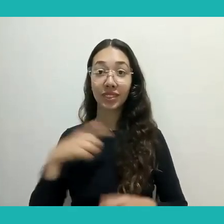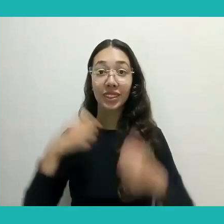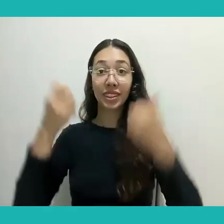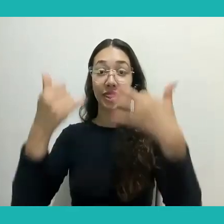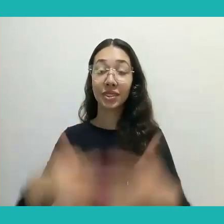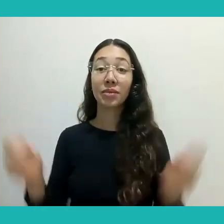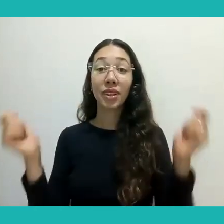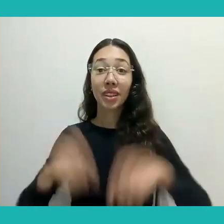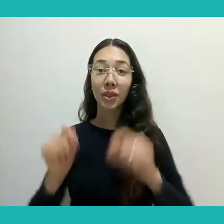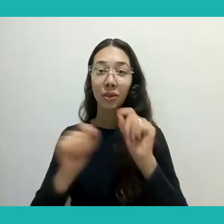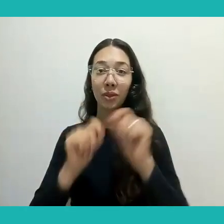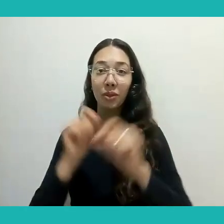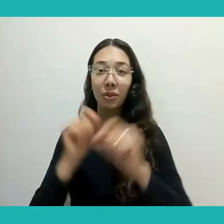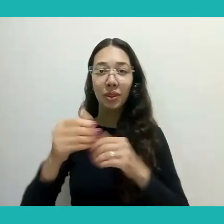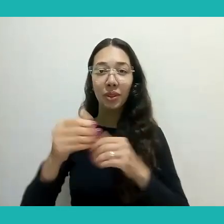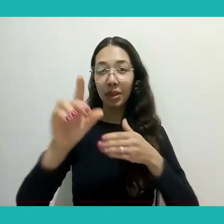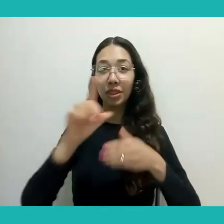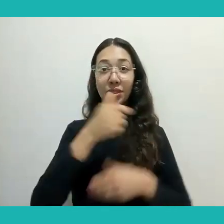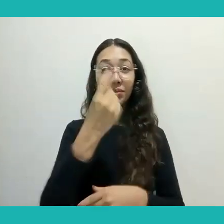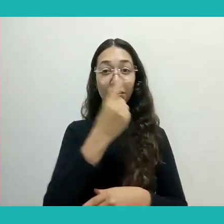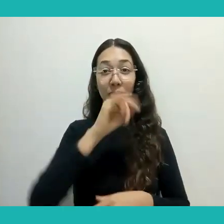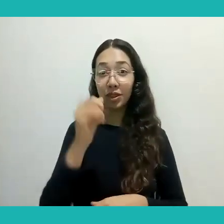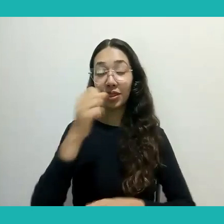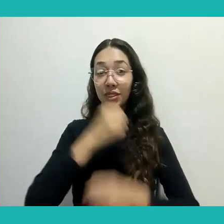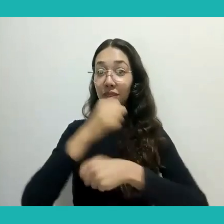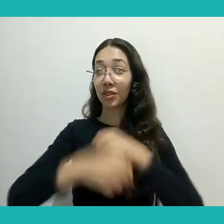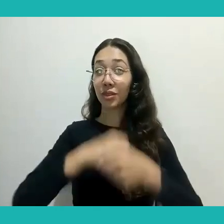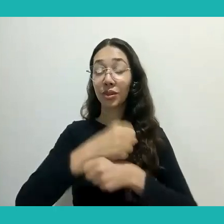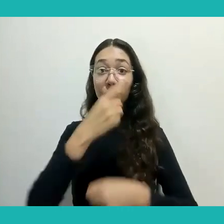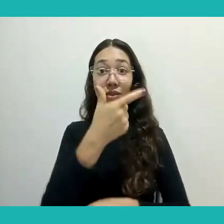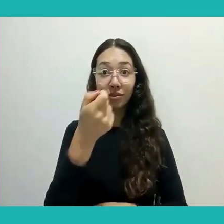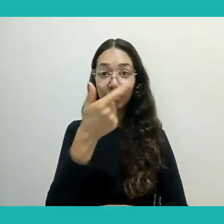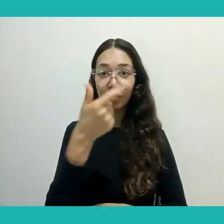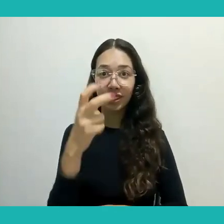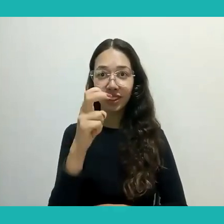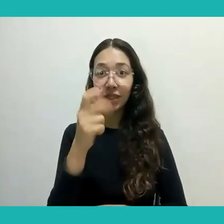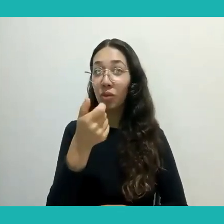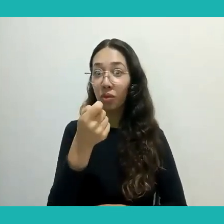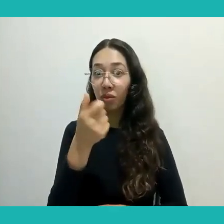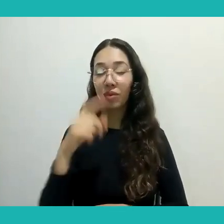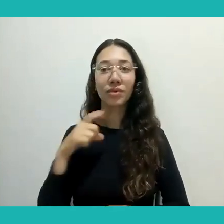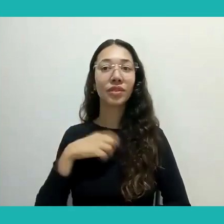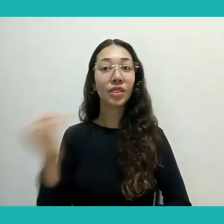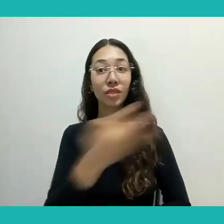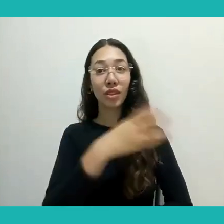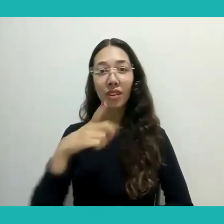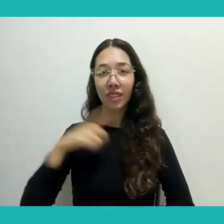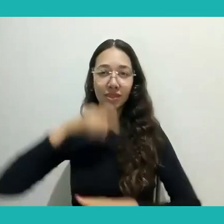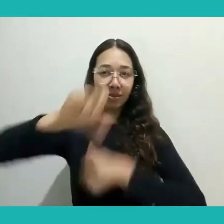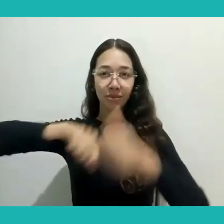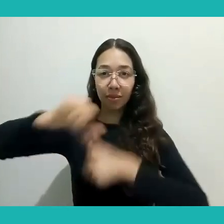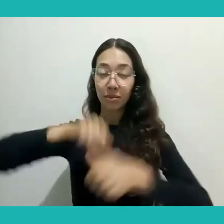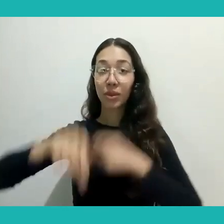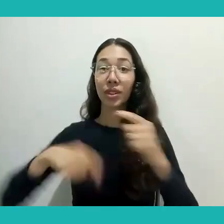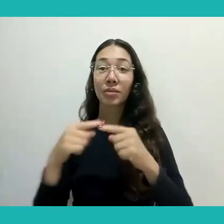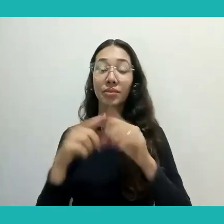a partir de 1º de janeiro de 2025, já agora, no ano que vem, novas alterações nessas alíquotas, né, por via de lei. Então,